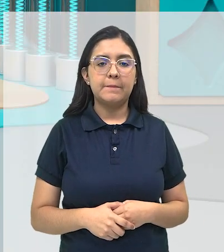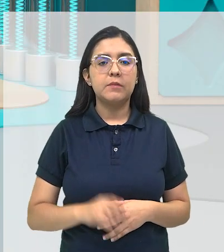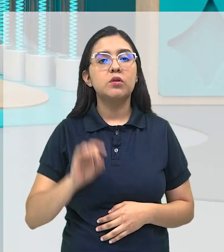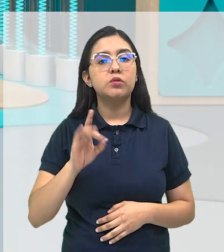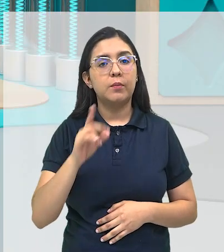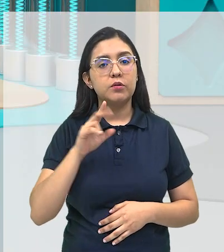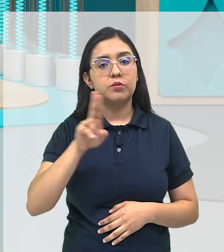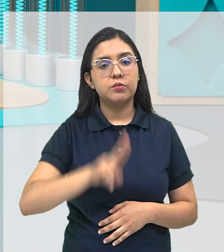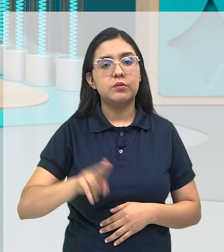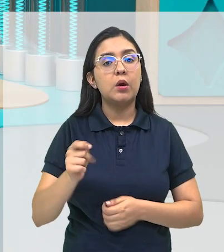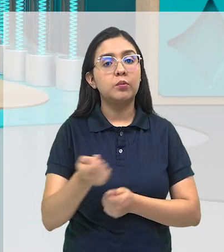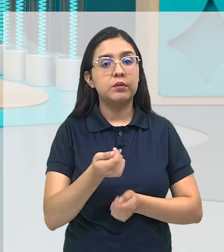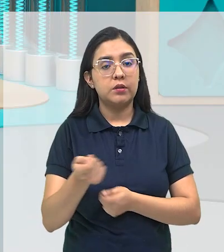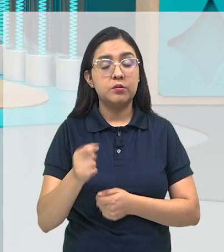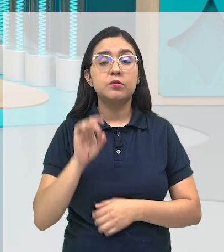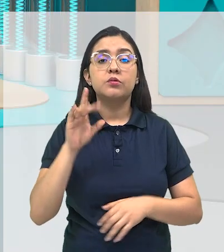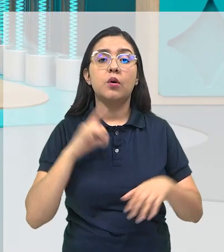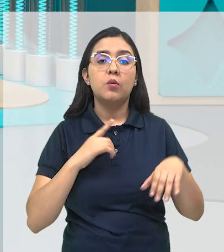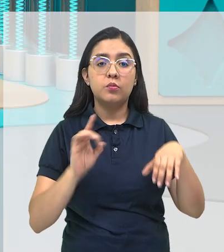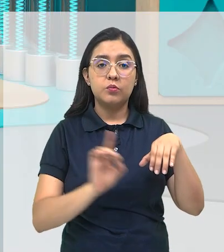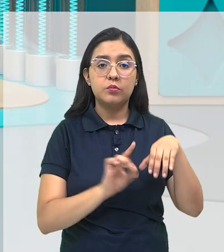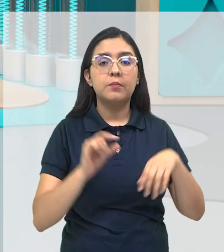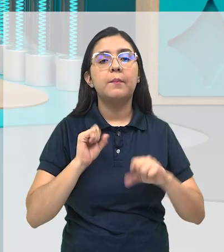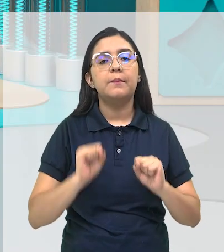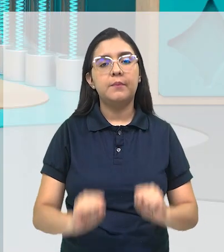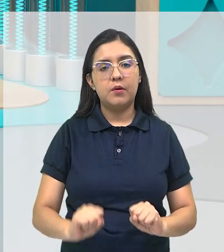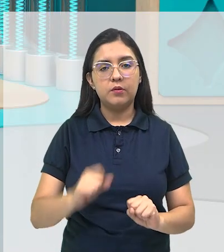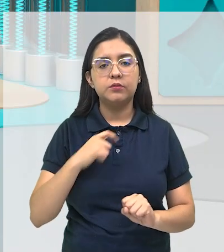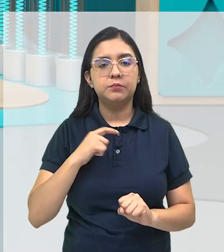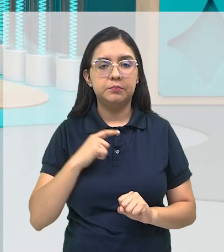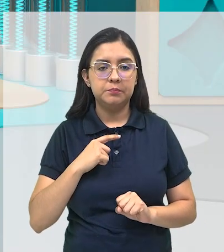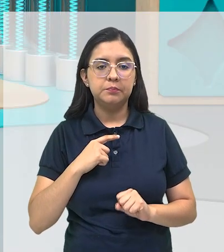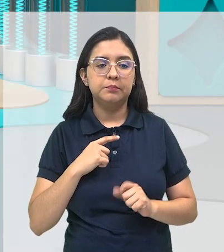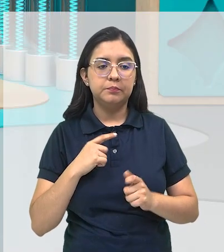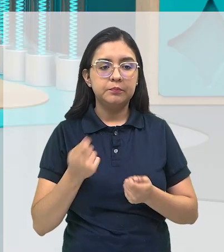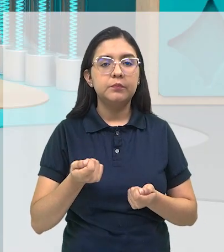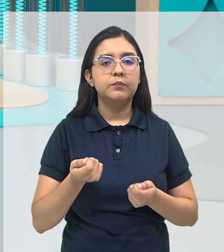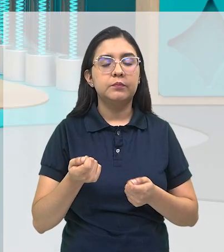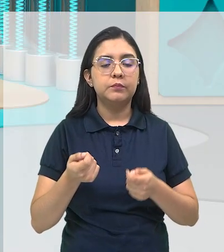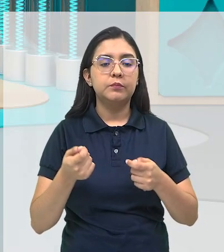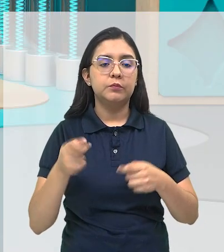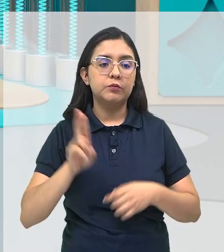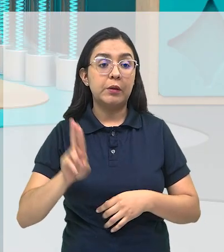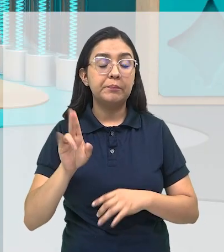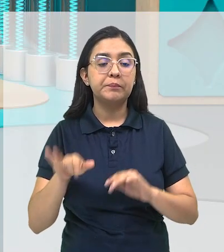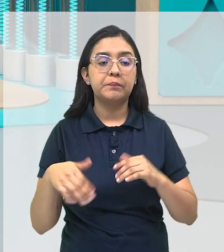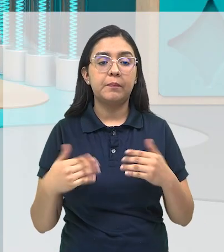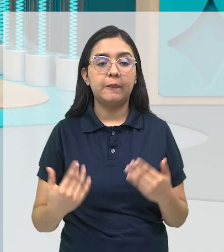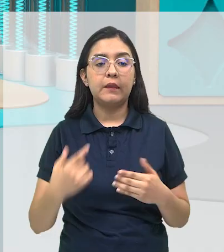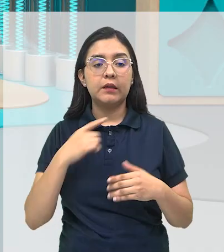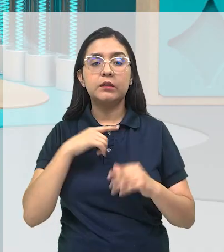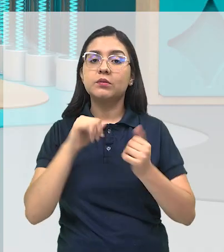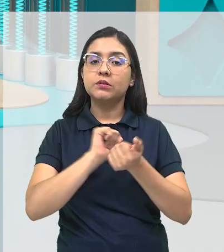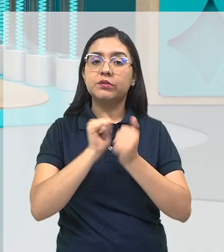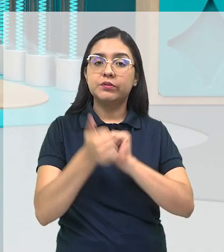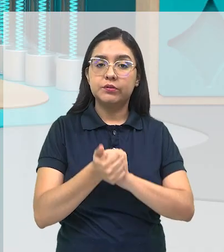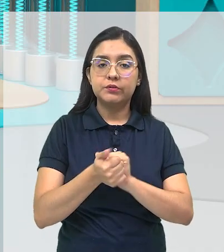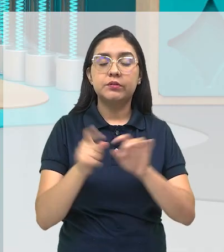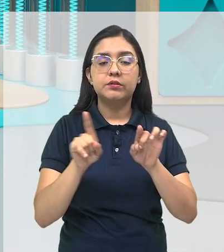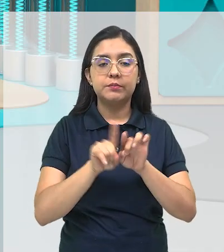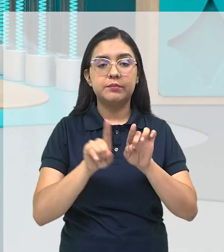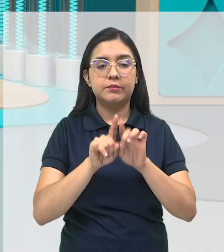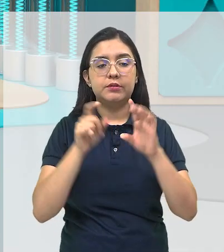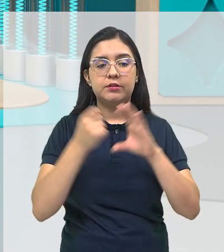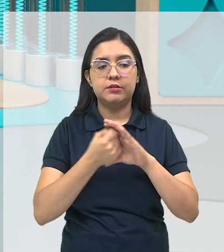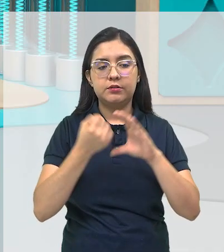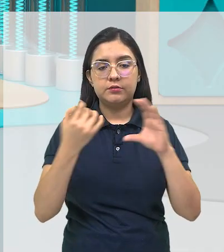Só pode usar o taco e só o goleiro pode tocar nela com qualquer parte do corpo. Esse jogo, ele tem também, por